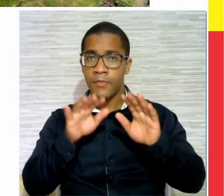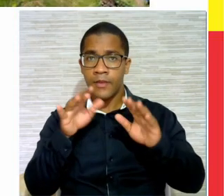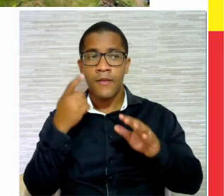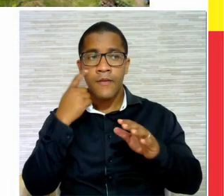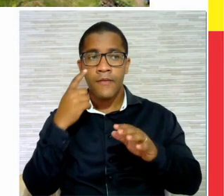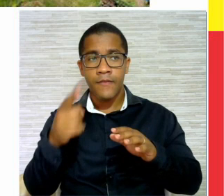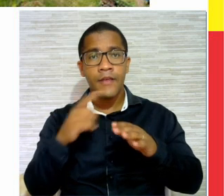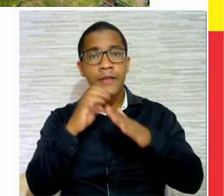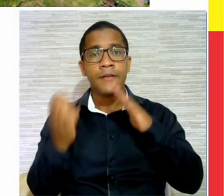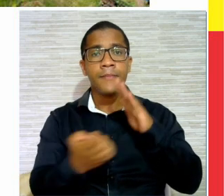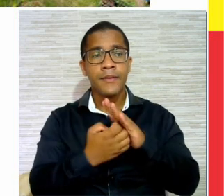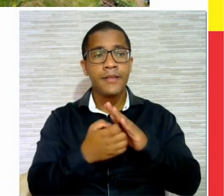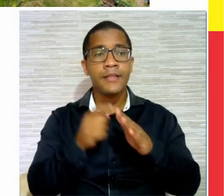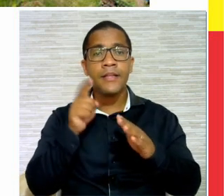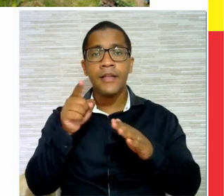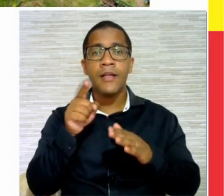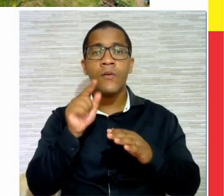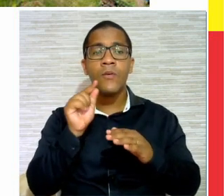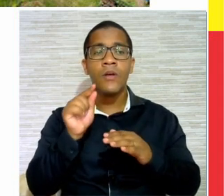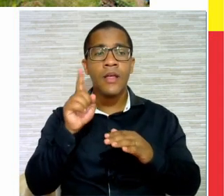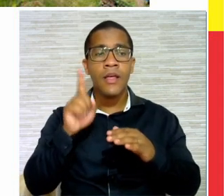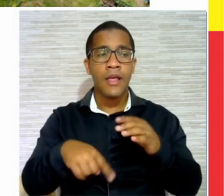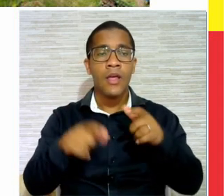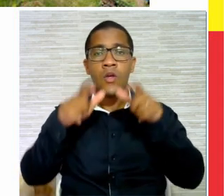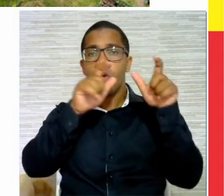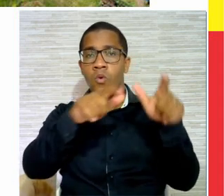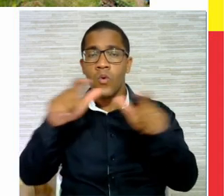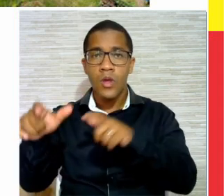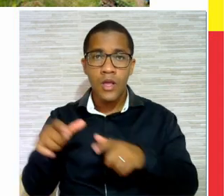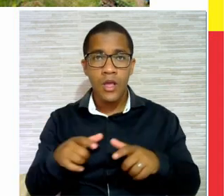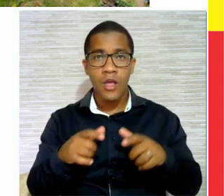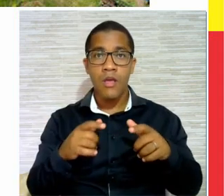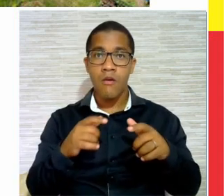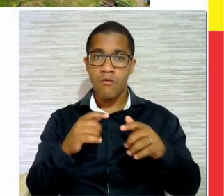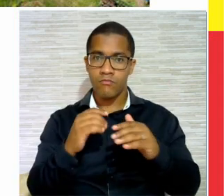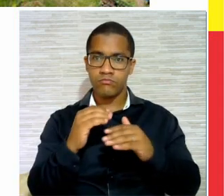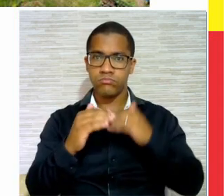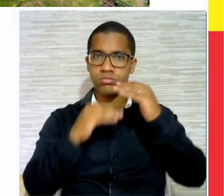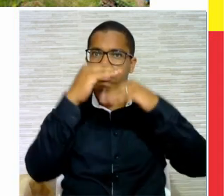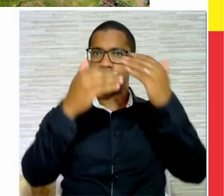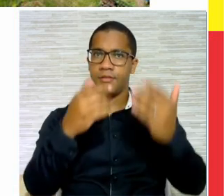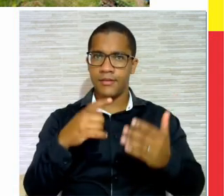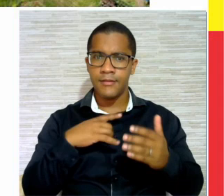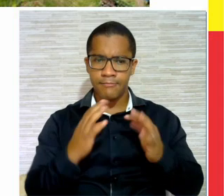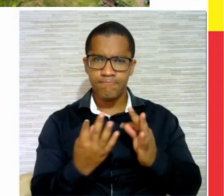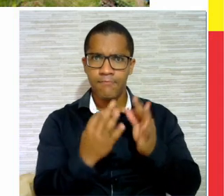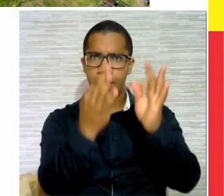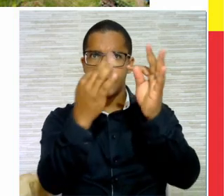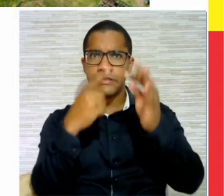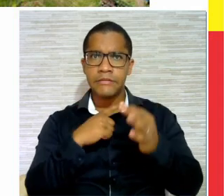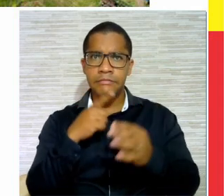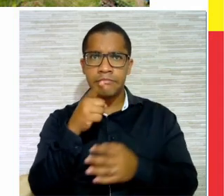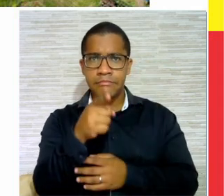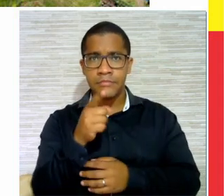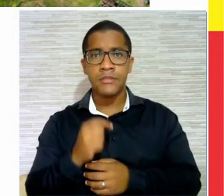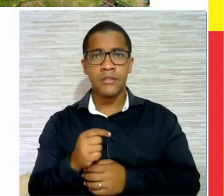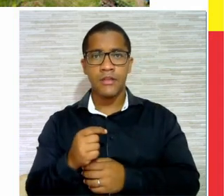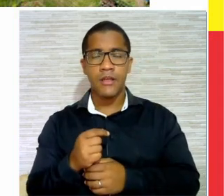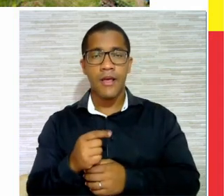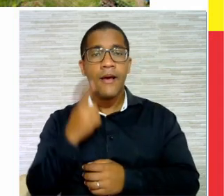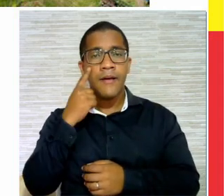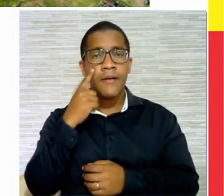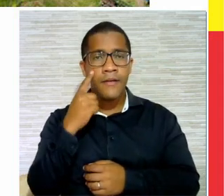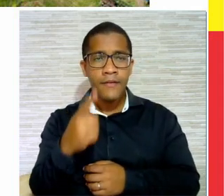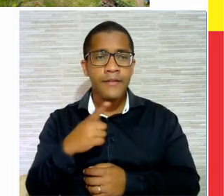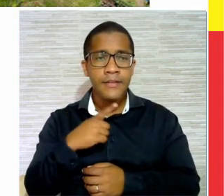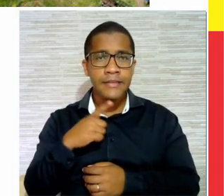Então, as empresas agrícolas são unidades de produções avançadas, né, do ponto de vista tecnológico. A gente